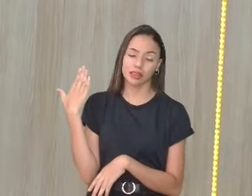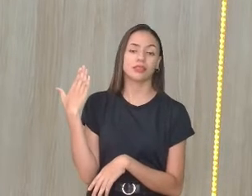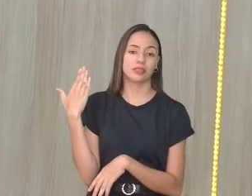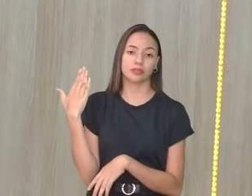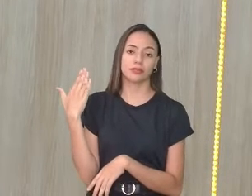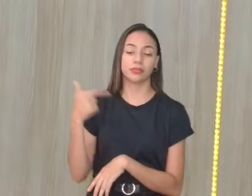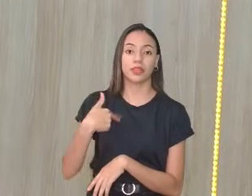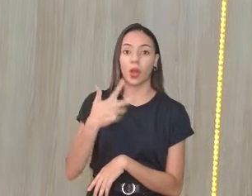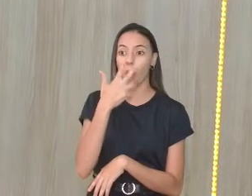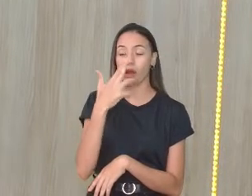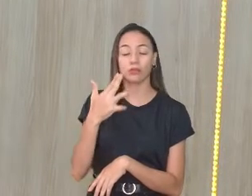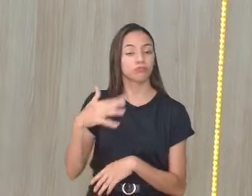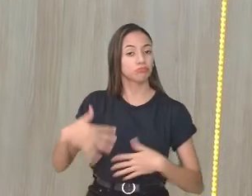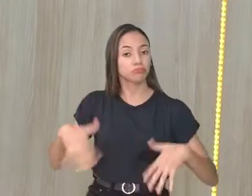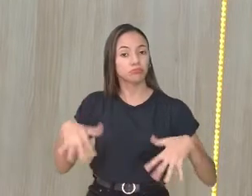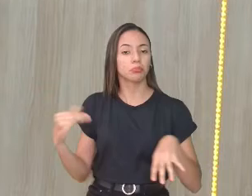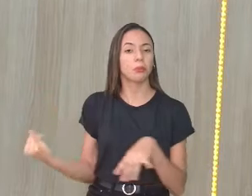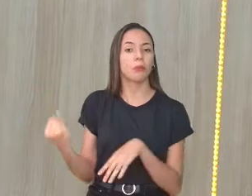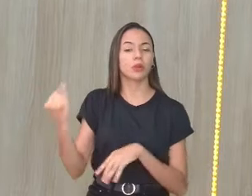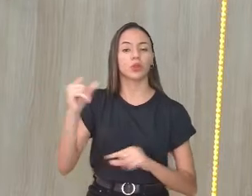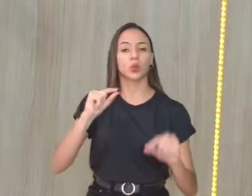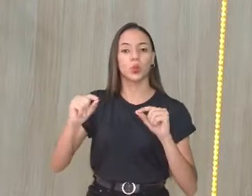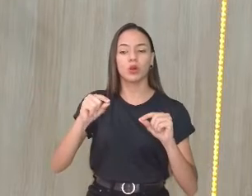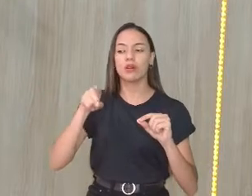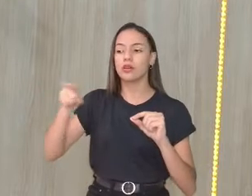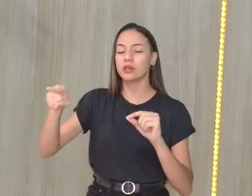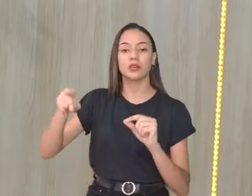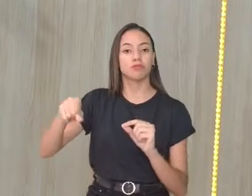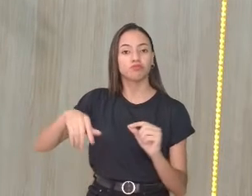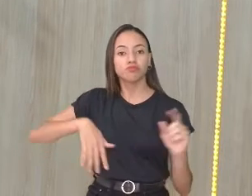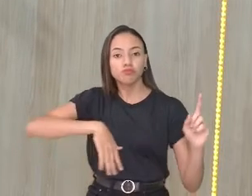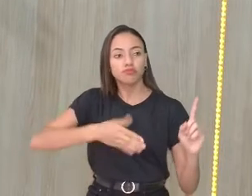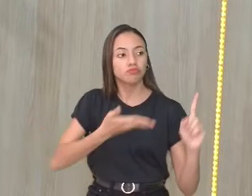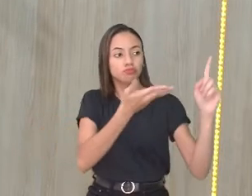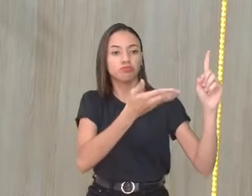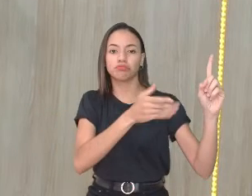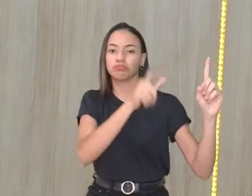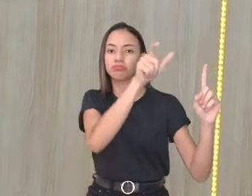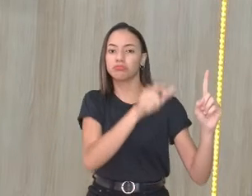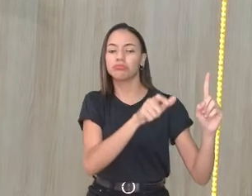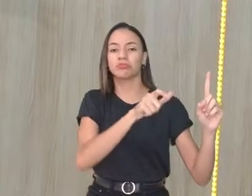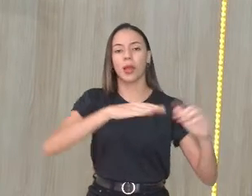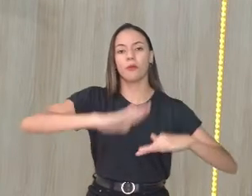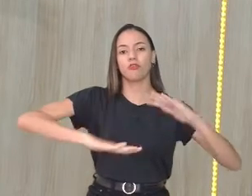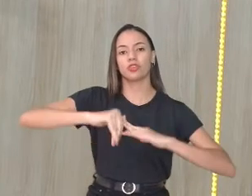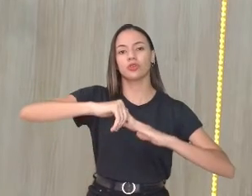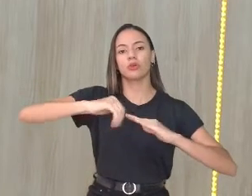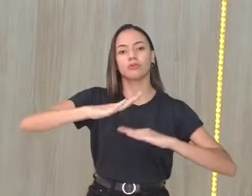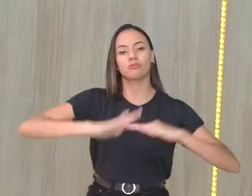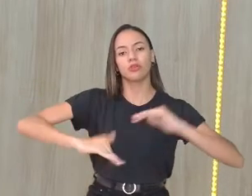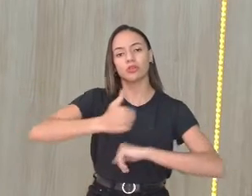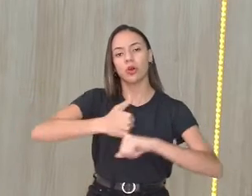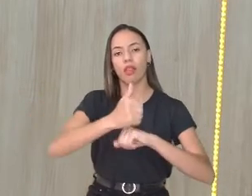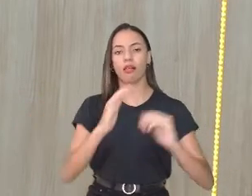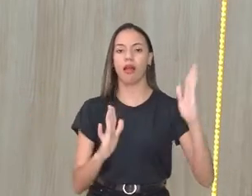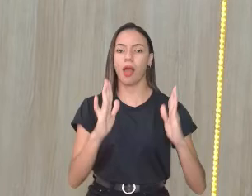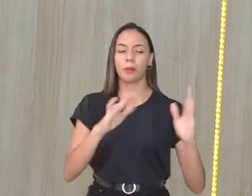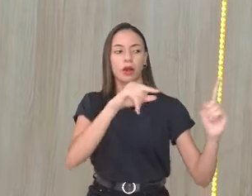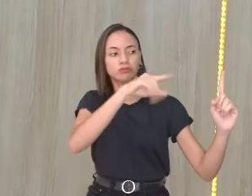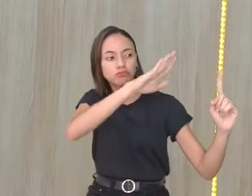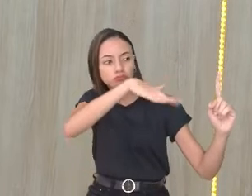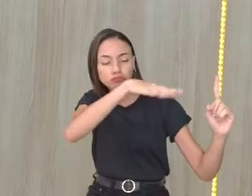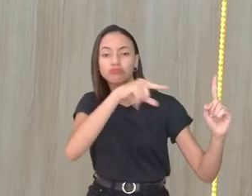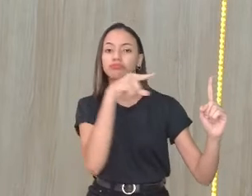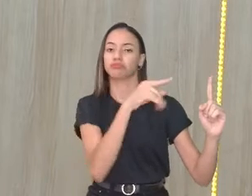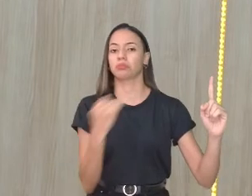eu acho muito importante a gente sempre exaltar esses profissionais, sabe? Da época, né? Sim. É isso.